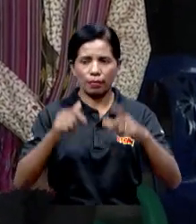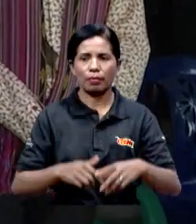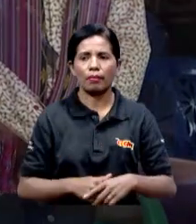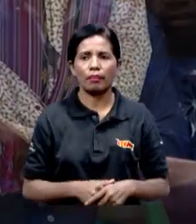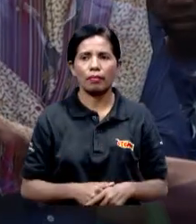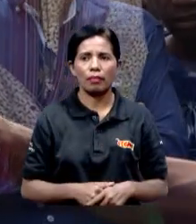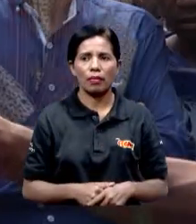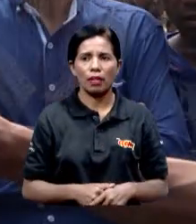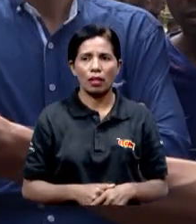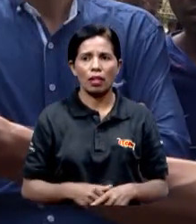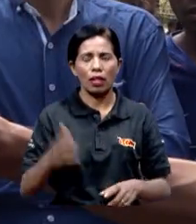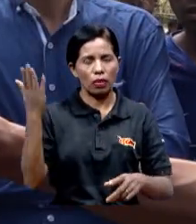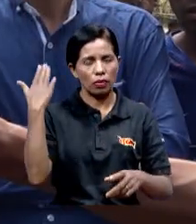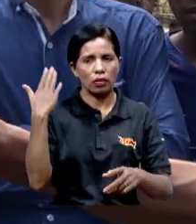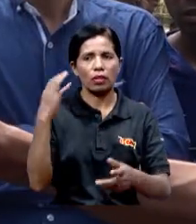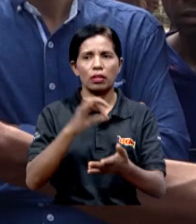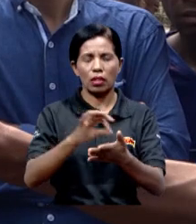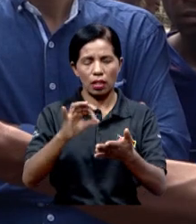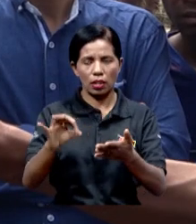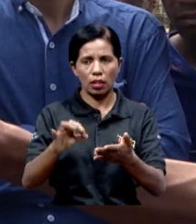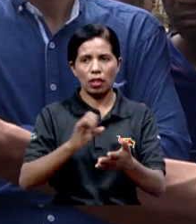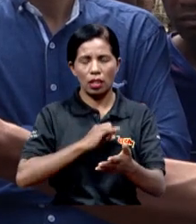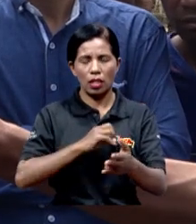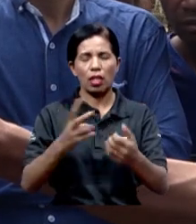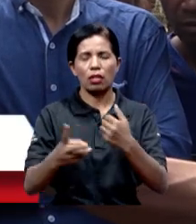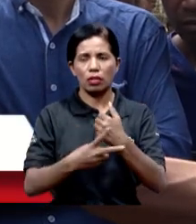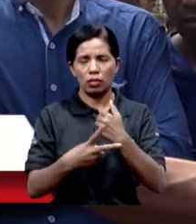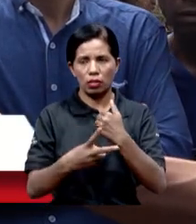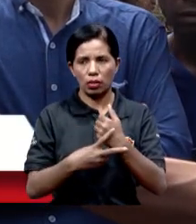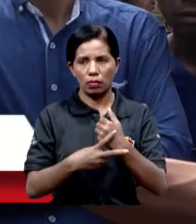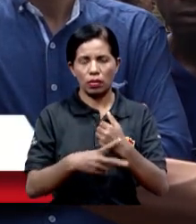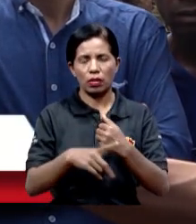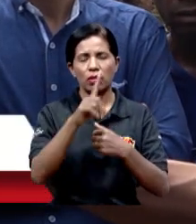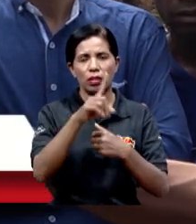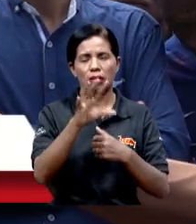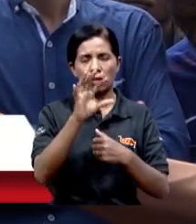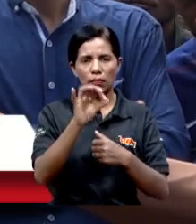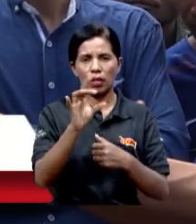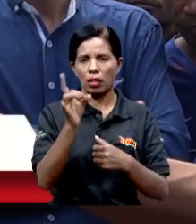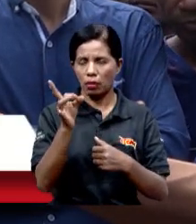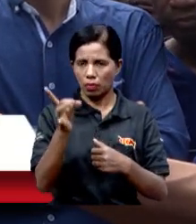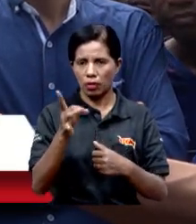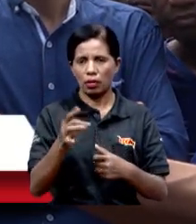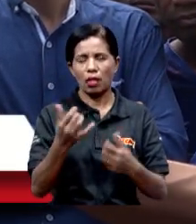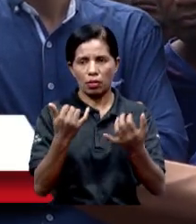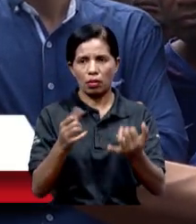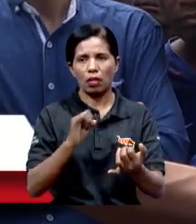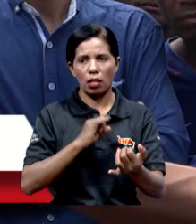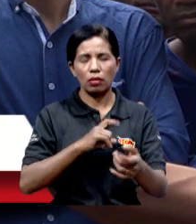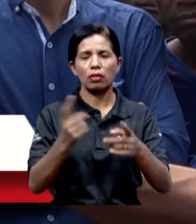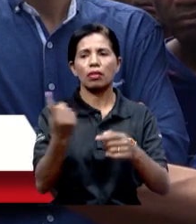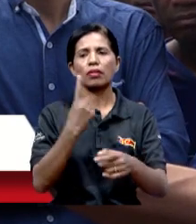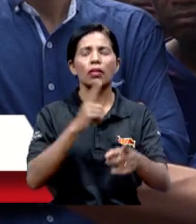ida agora da Xira Hakere ka urai começa a 1980. 1980. Ida ne ma sempre qual